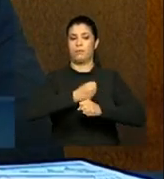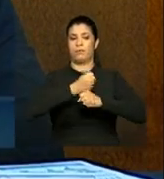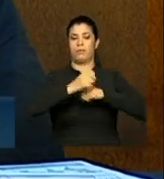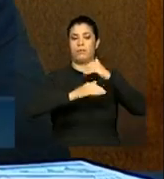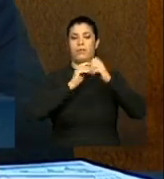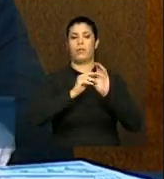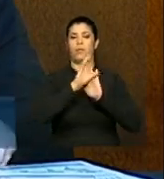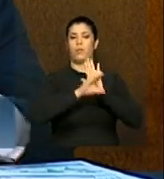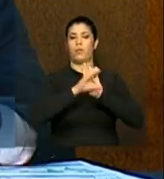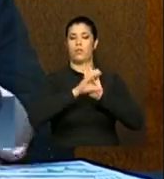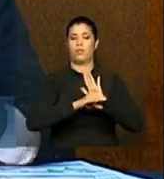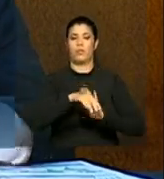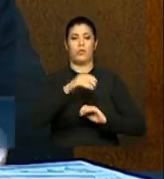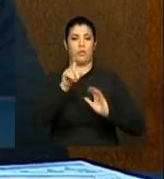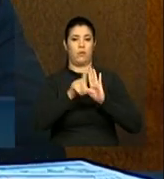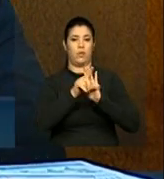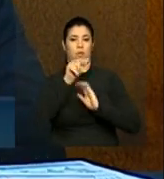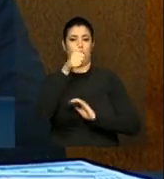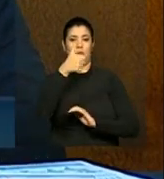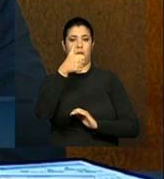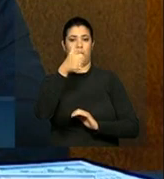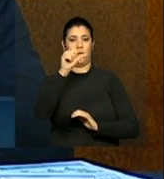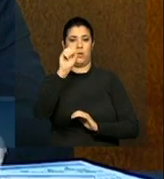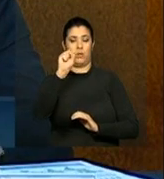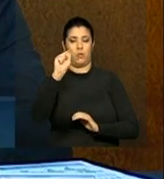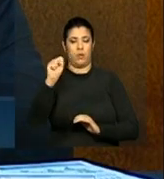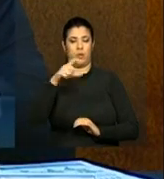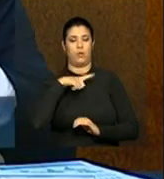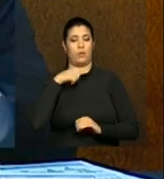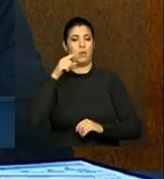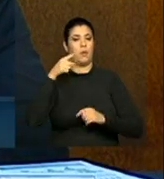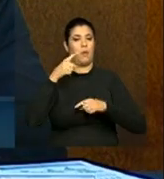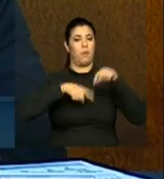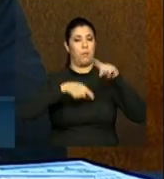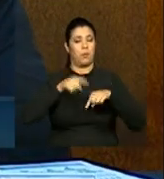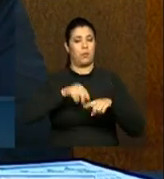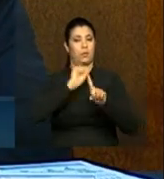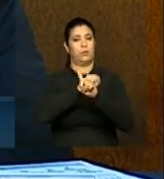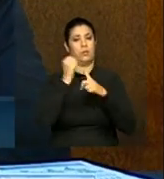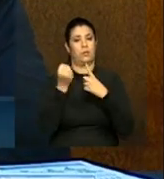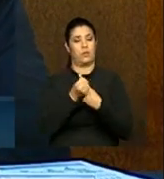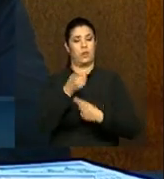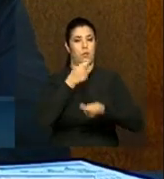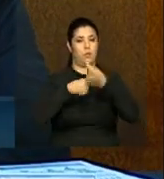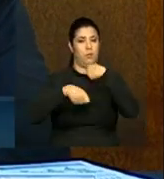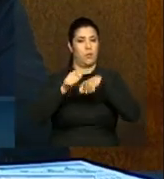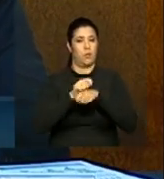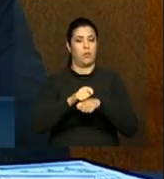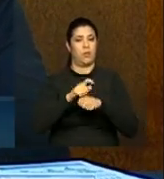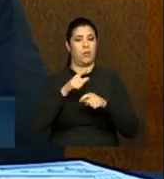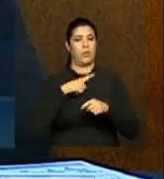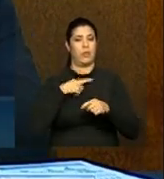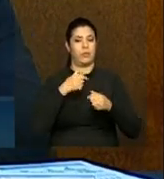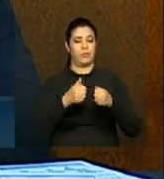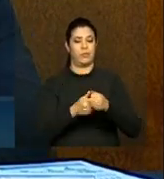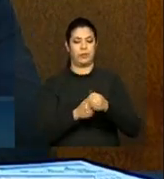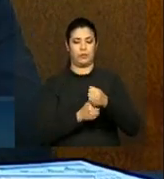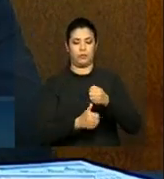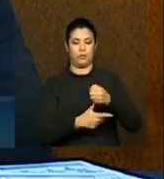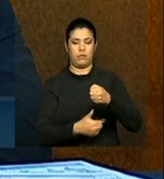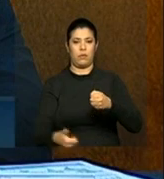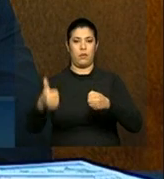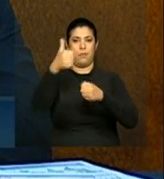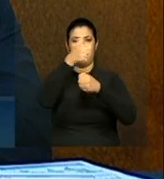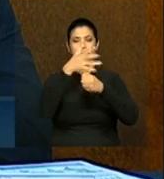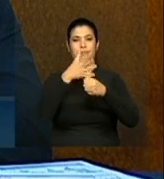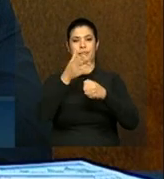88 bons resultados em termos de política social, política econômica, enfim, e de reposicionamento do Brasil no mundo,